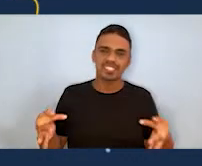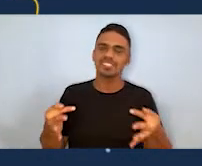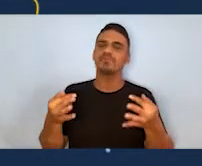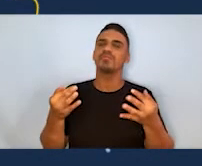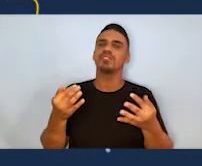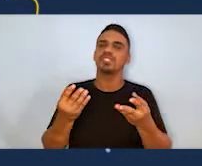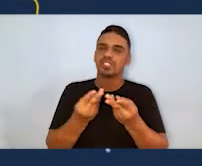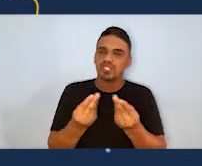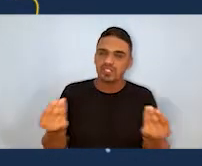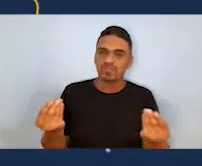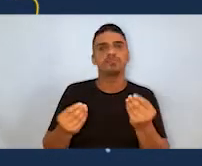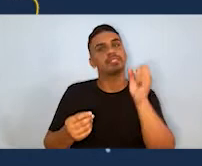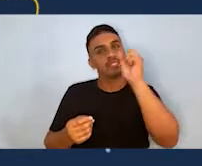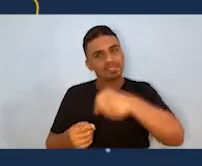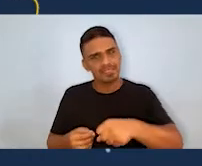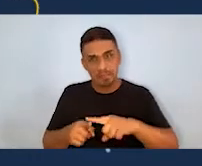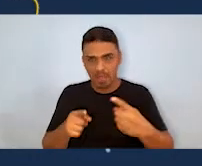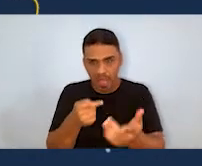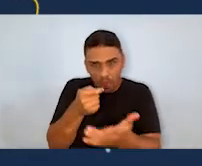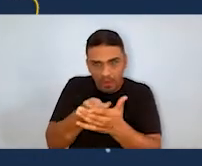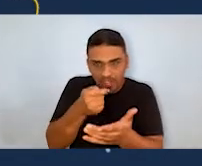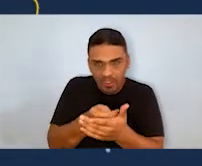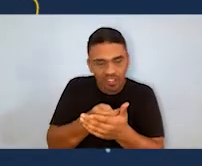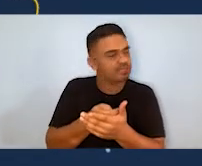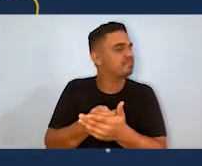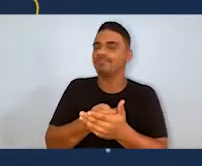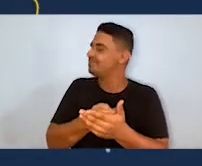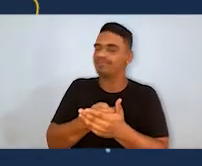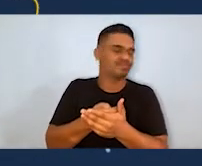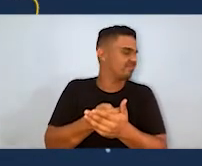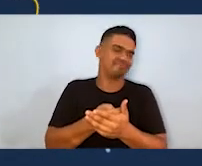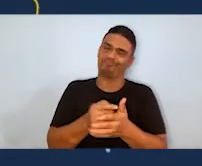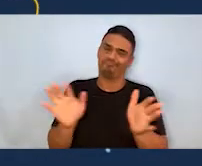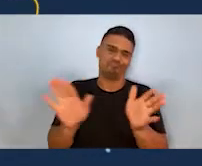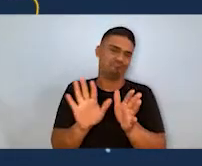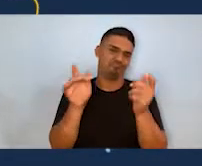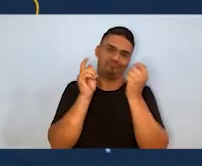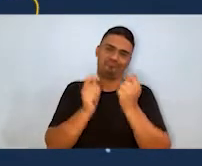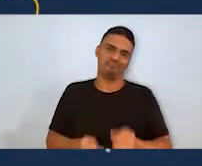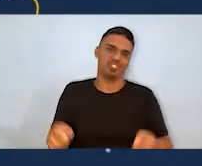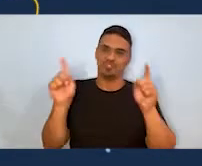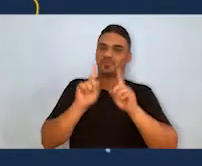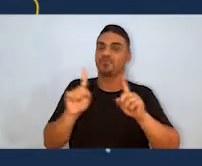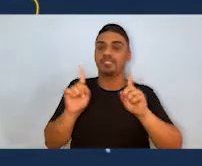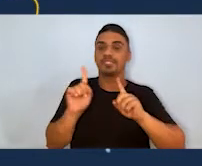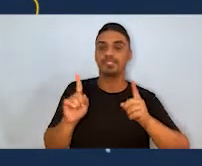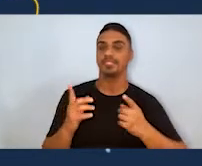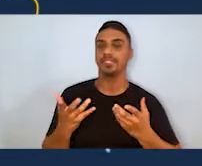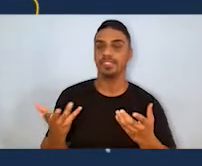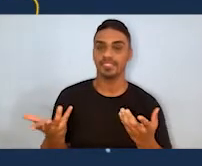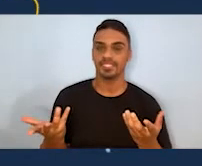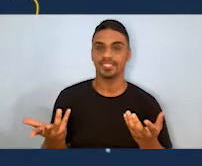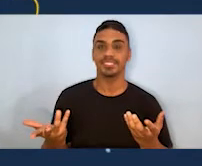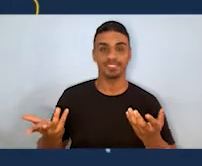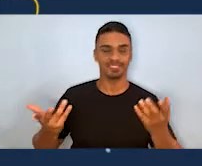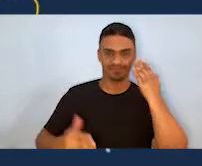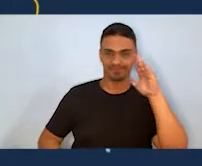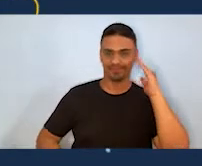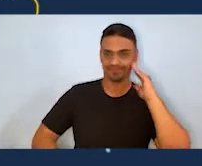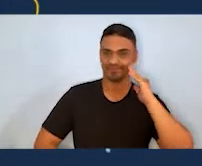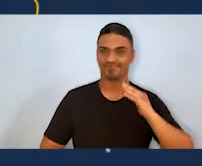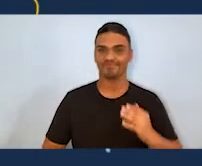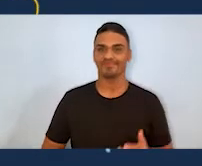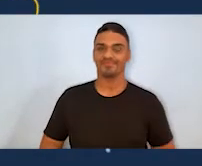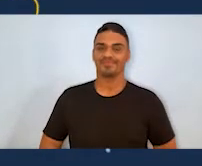lindo, mas é necessário? Não é algo que tem uma necessidade.